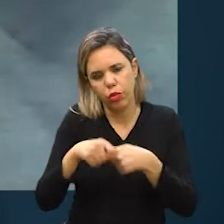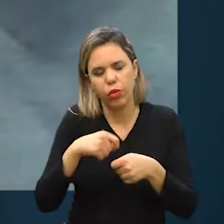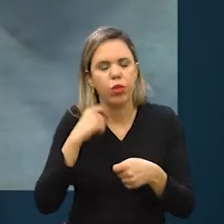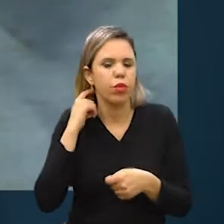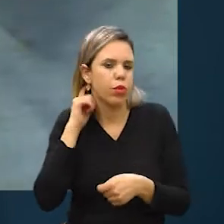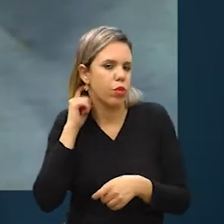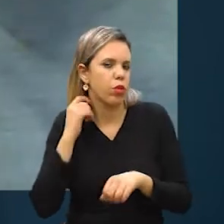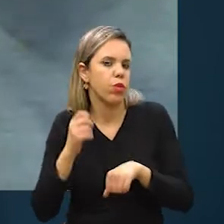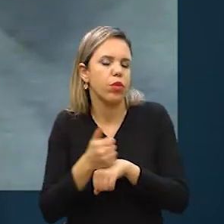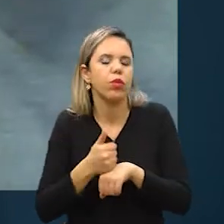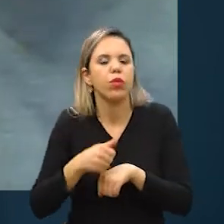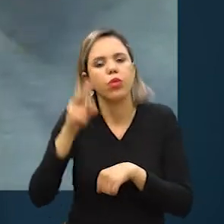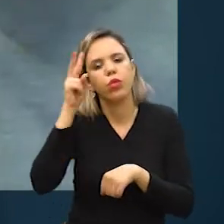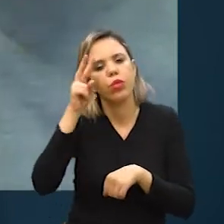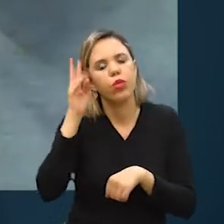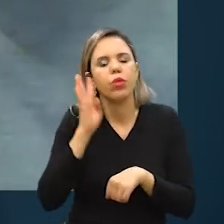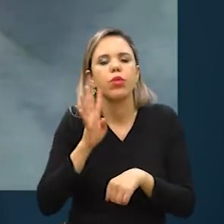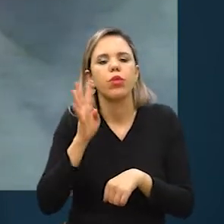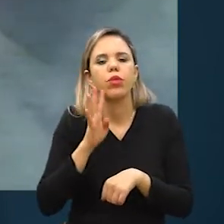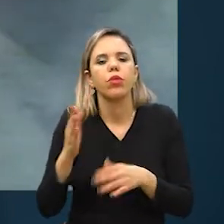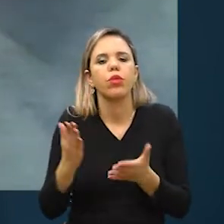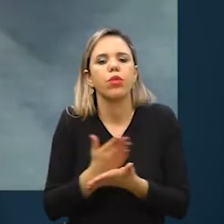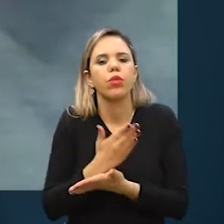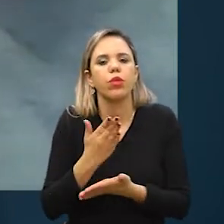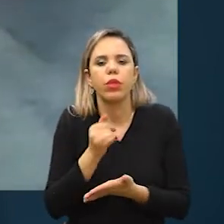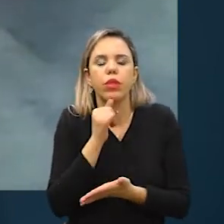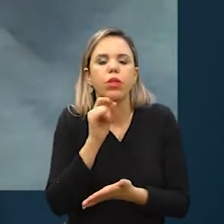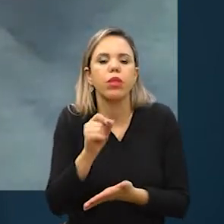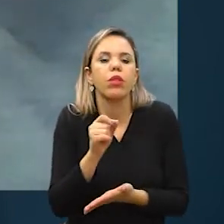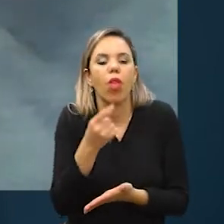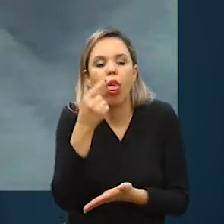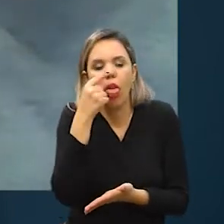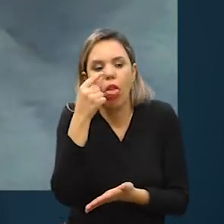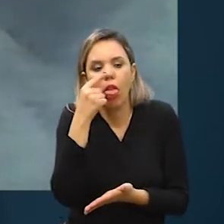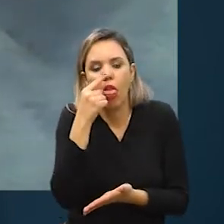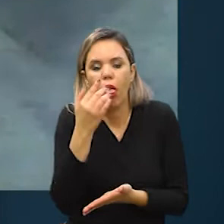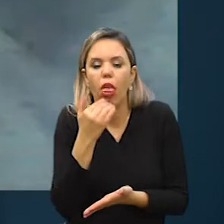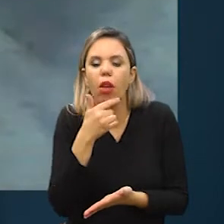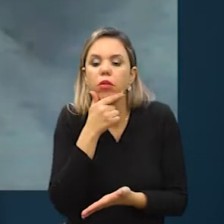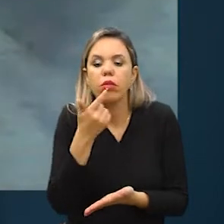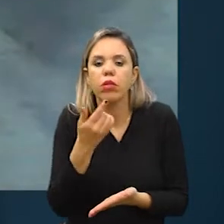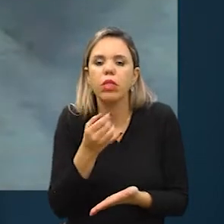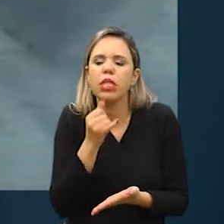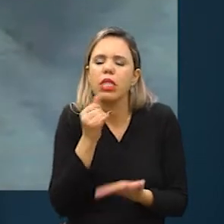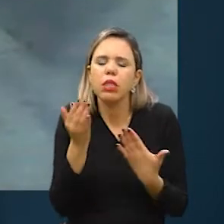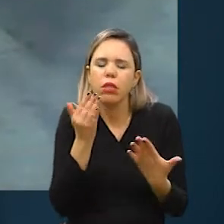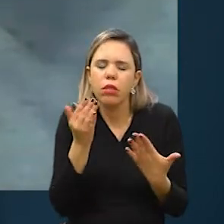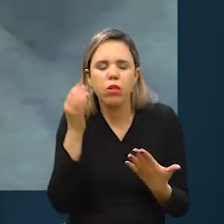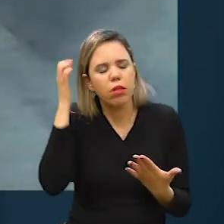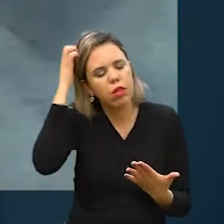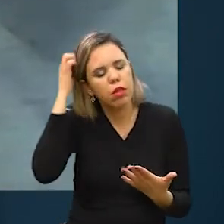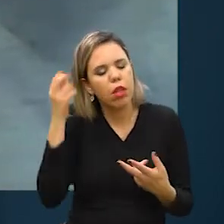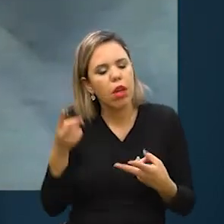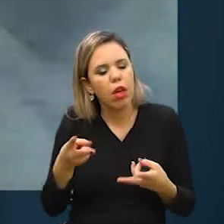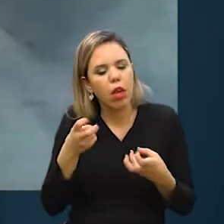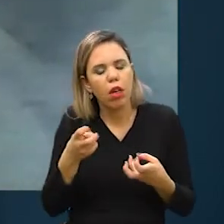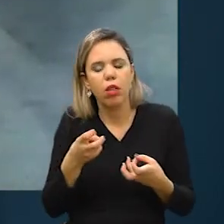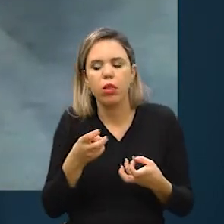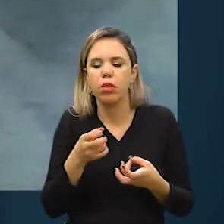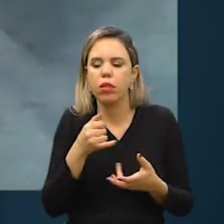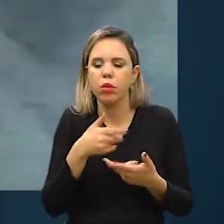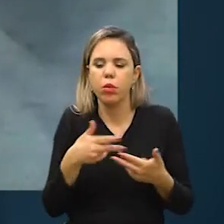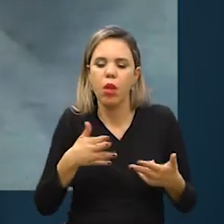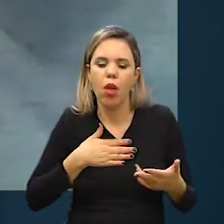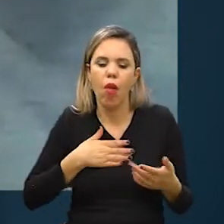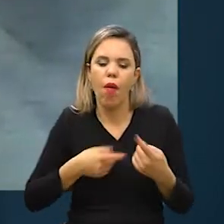mercado. Né? Existe até uma história muito bacana no livro, Quem Mexeu no Meu Queijo. Né? Eu não tinha percebido que meu queijo